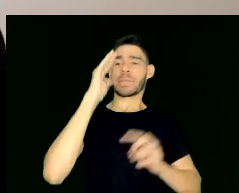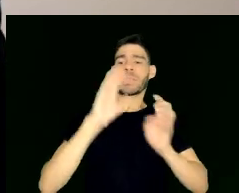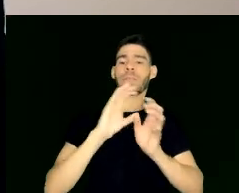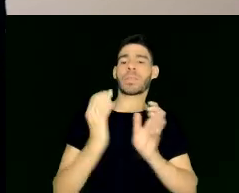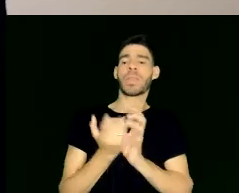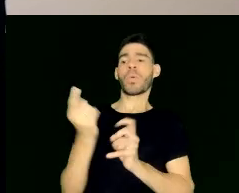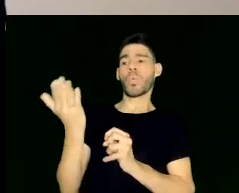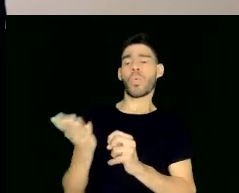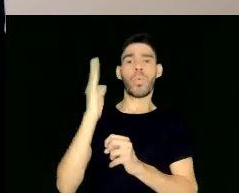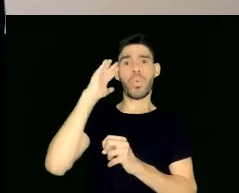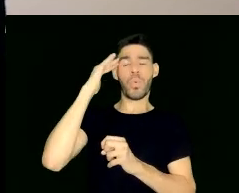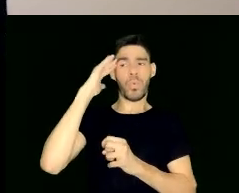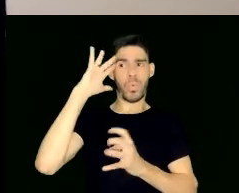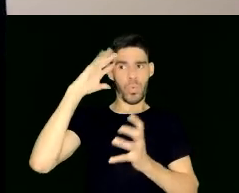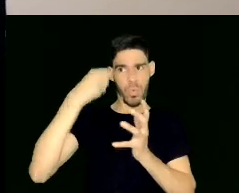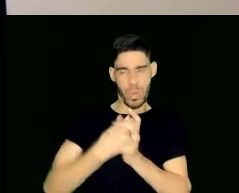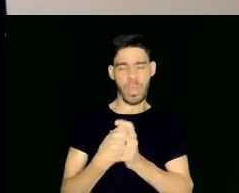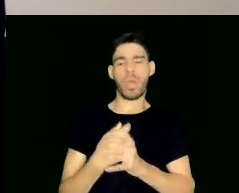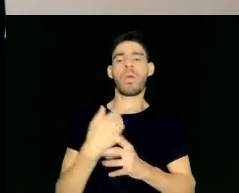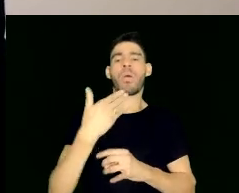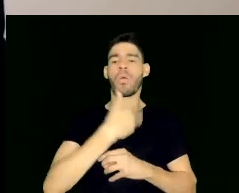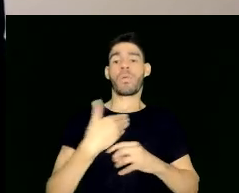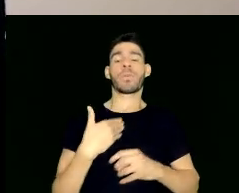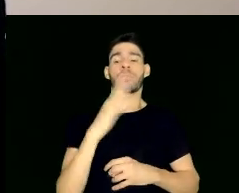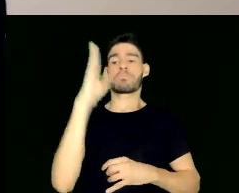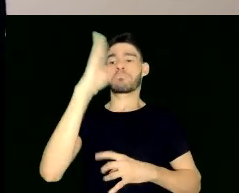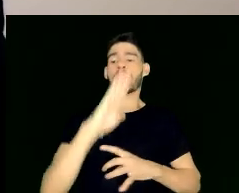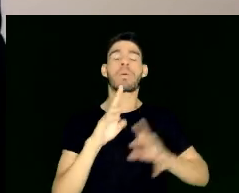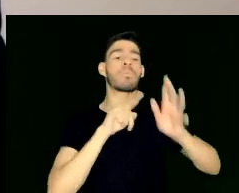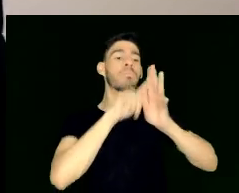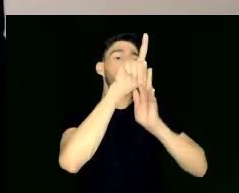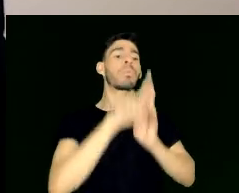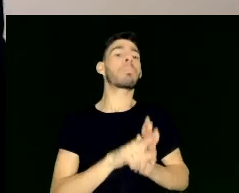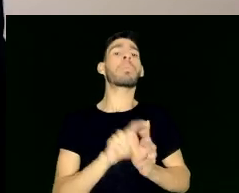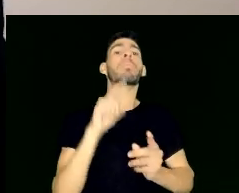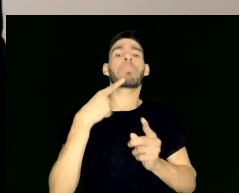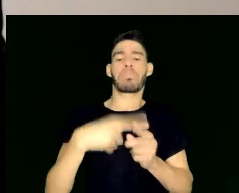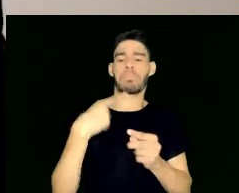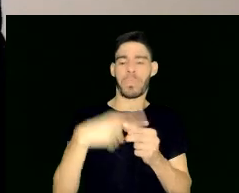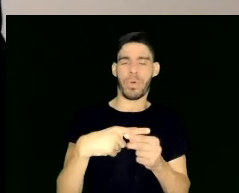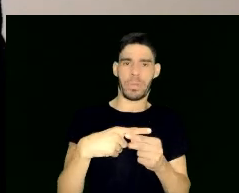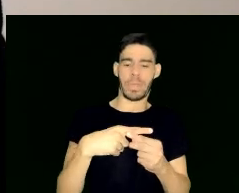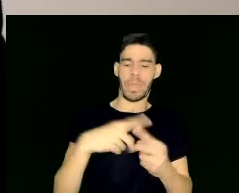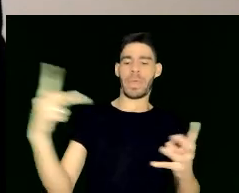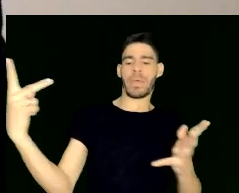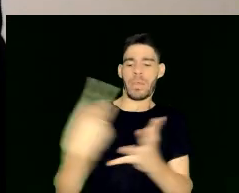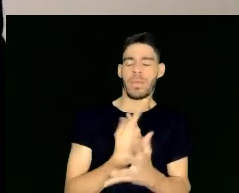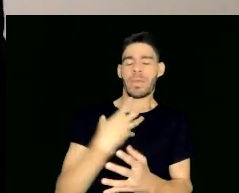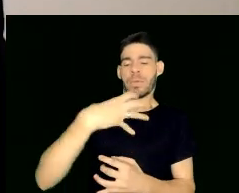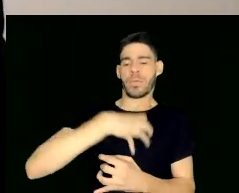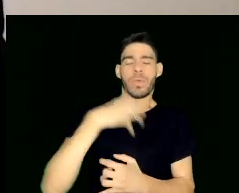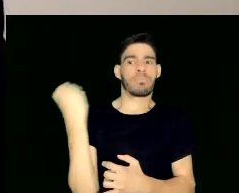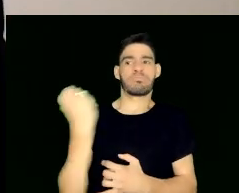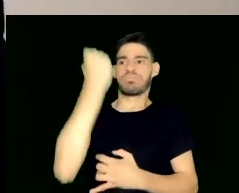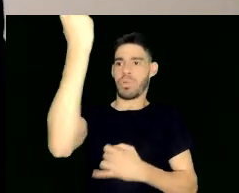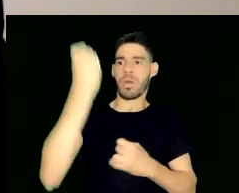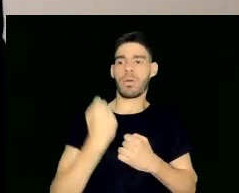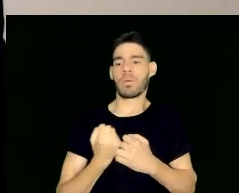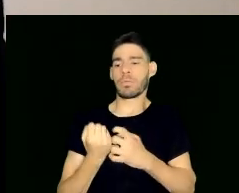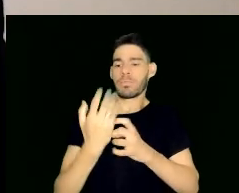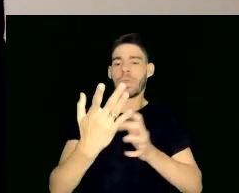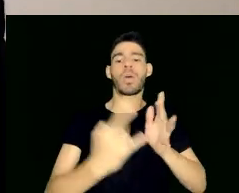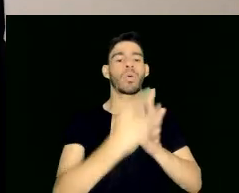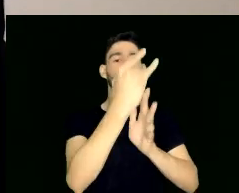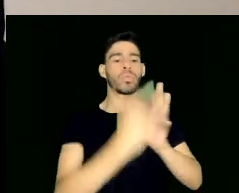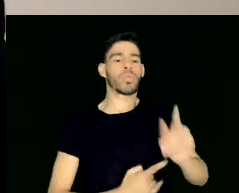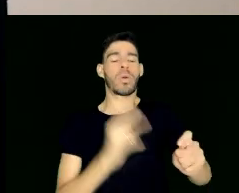entendeu a comissão por determinar ao Estado brasileiro, primeiro, que investigue as causas que levaram a essa situação que exigiu a concessão de uma